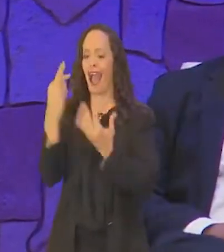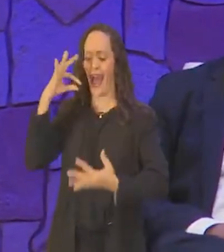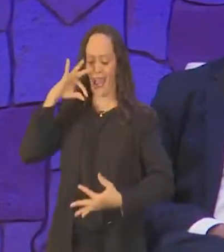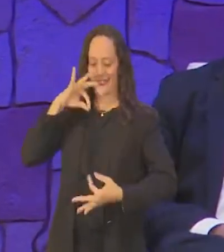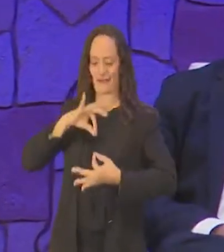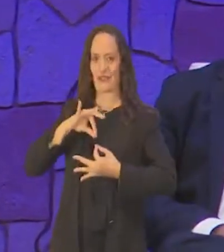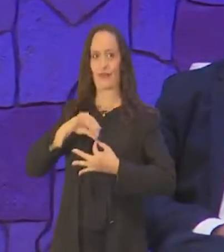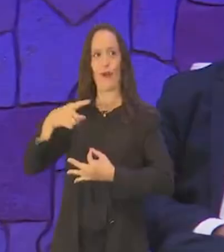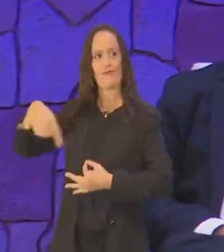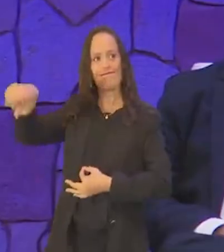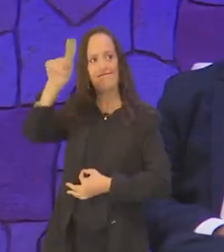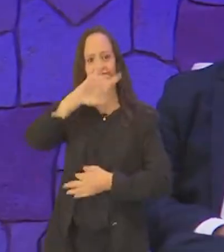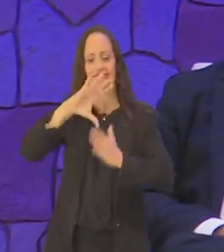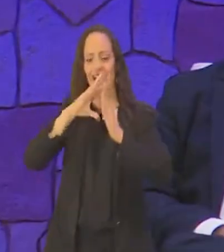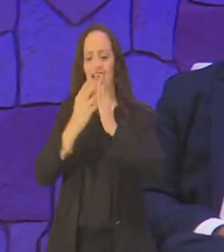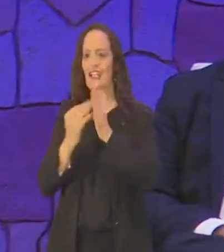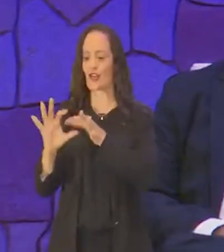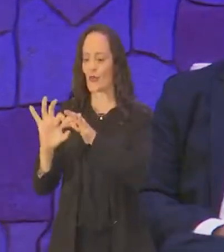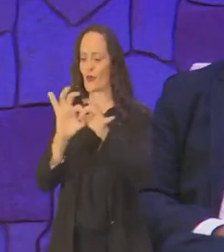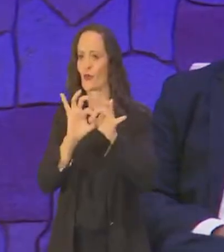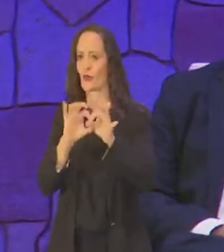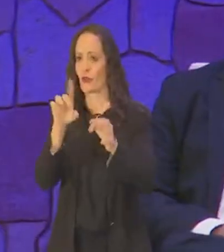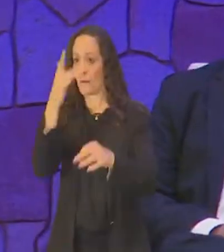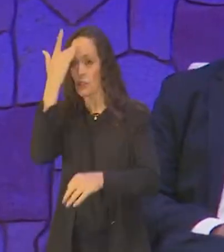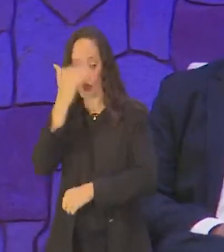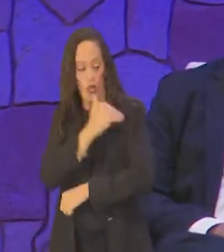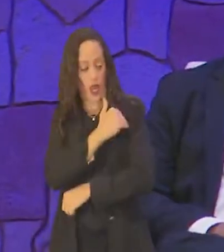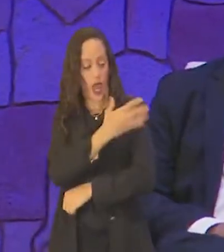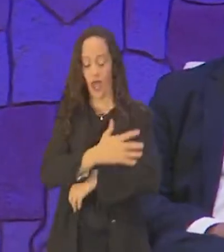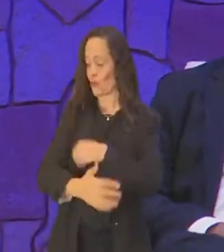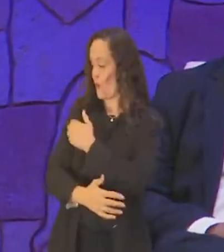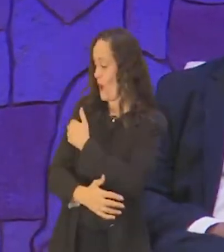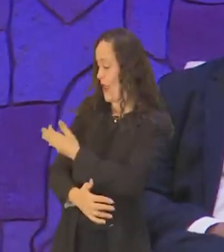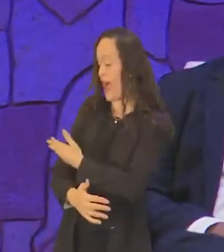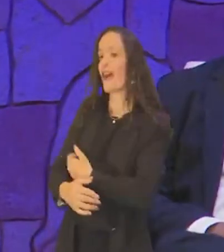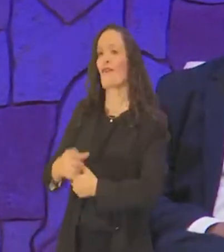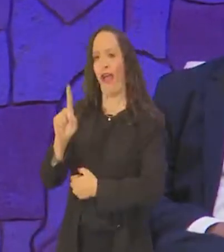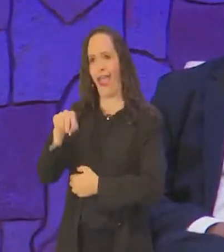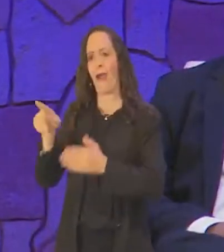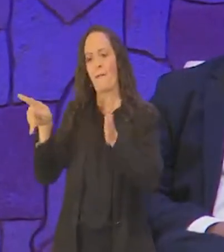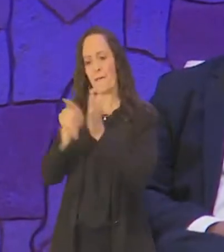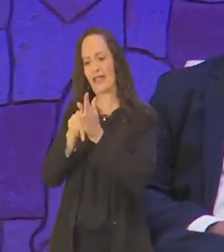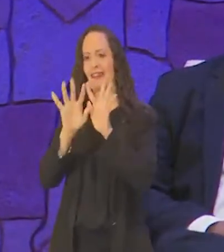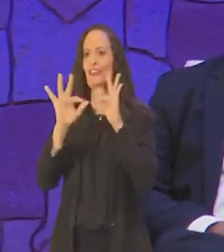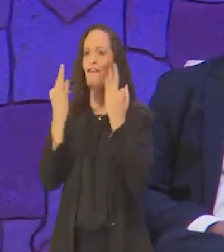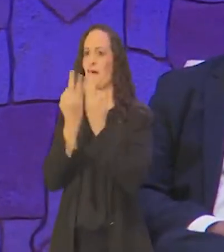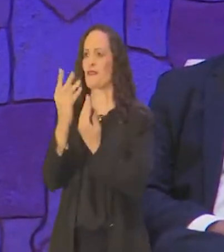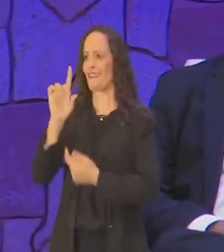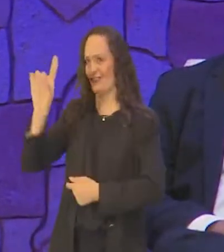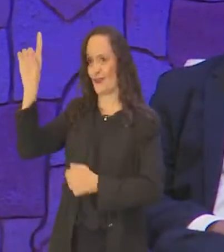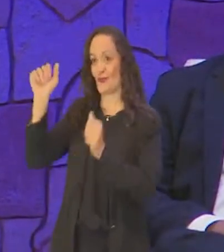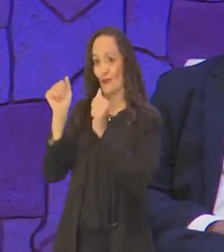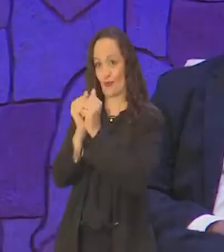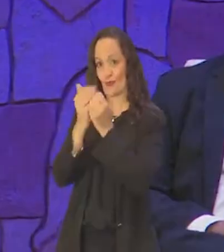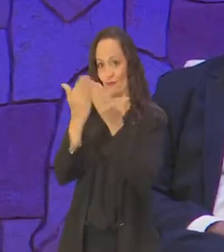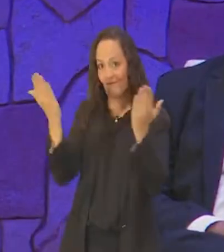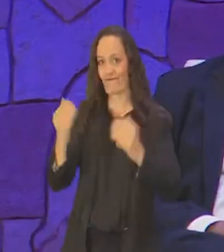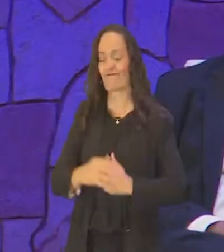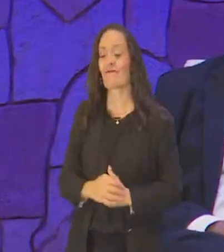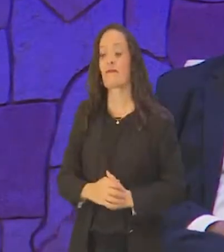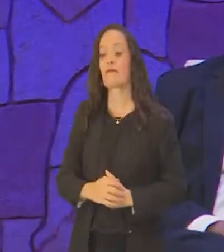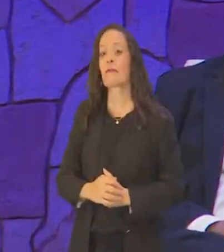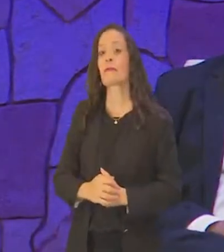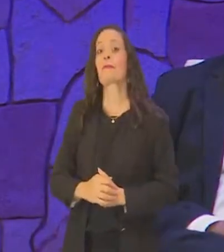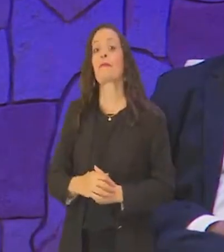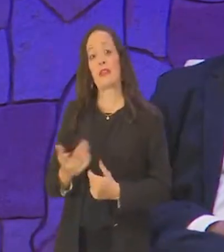só corpo, e quem senta agora ao seu lado faz parte dessa família. Deus escolheu uma família para